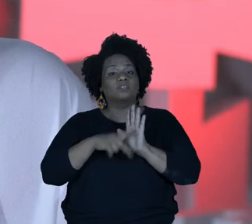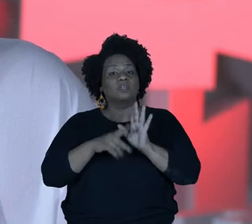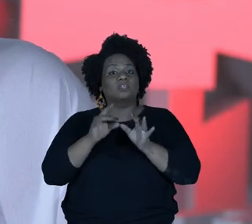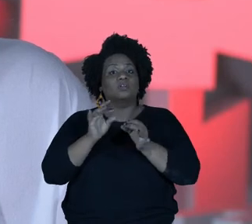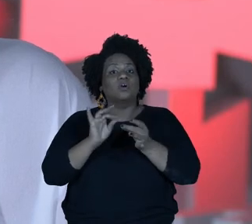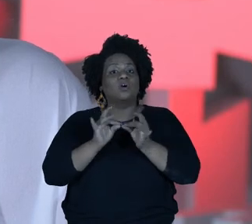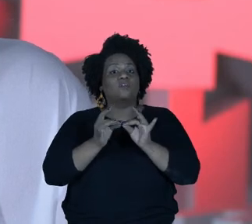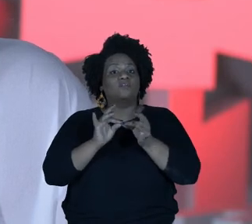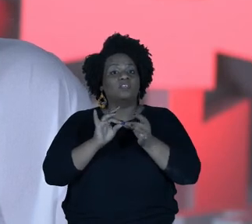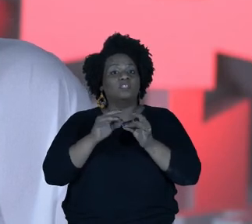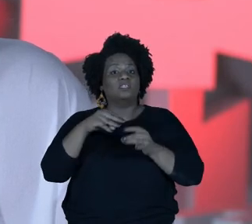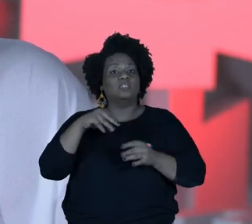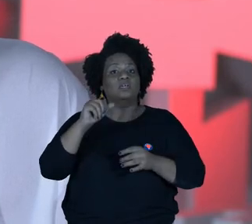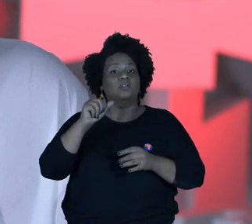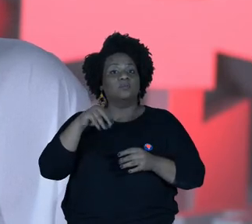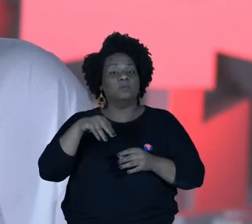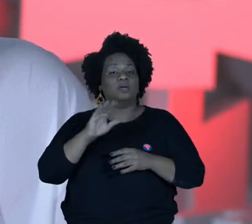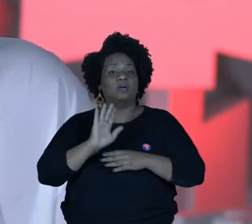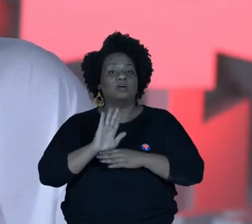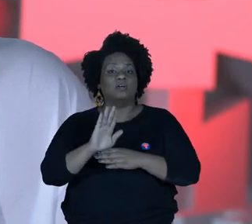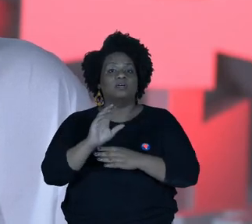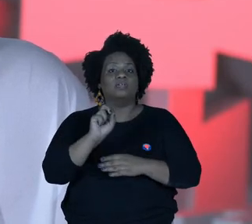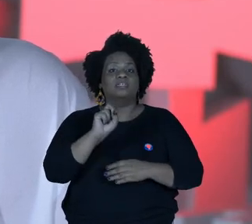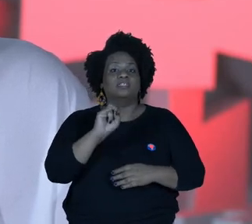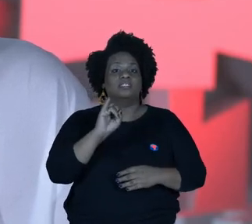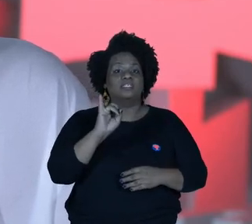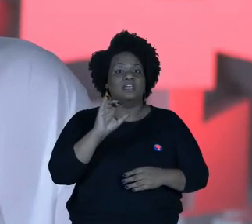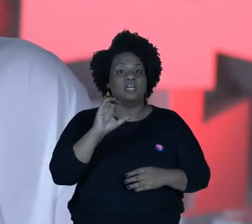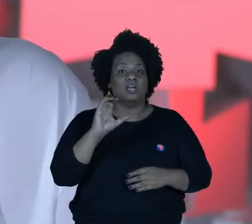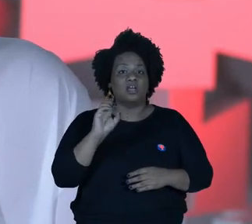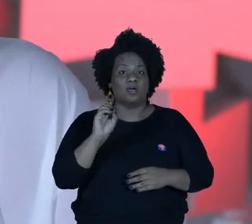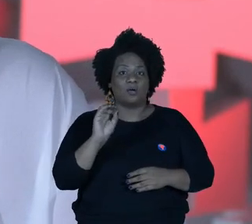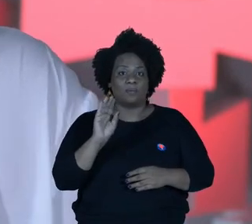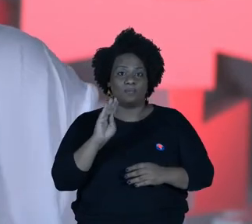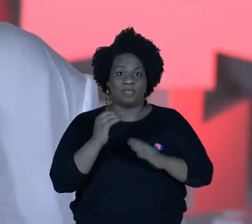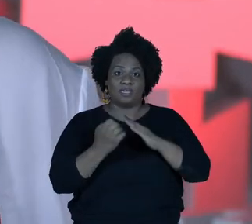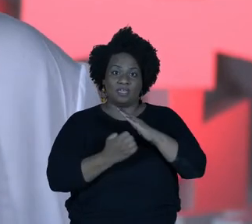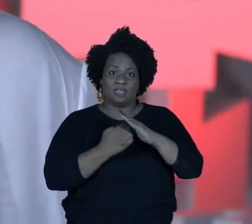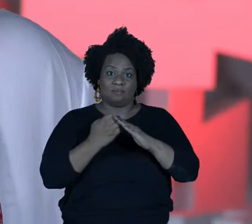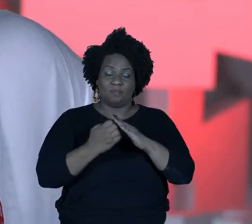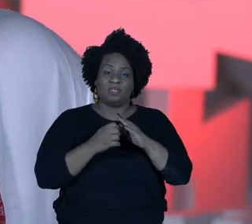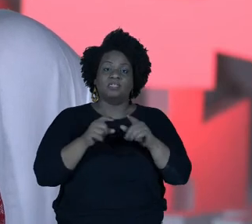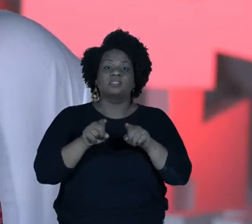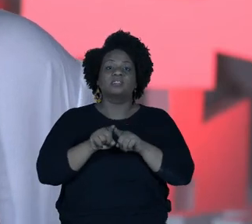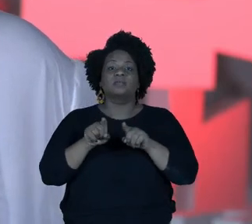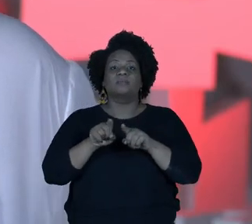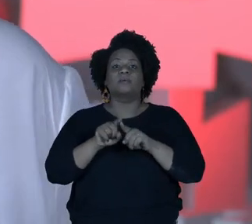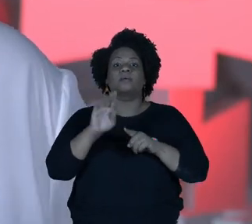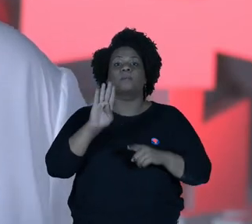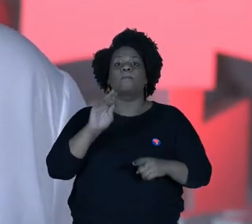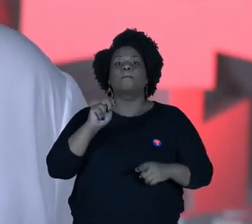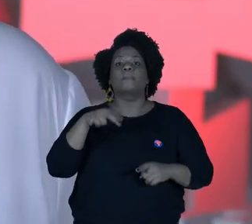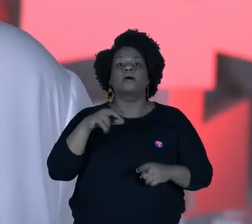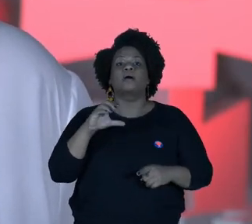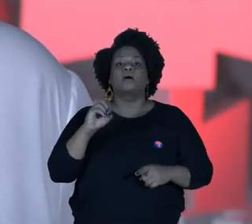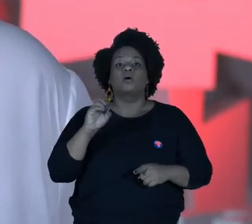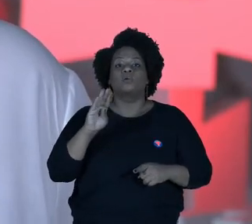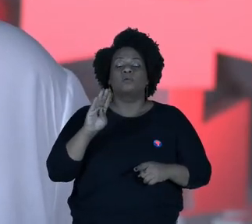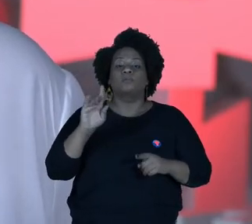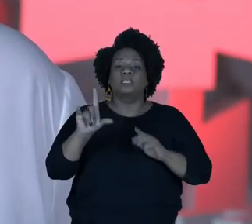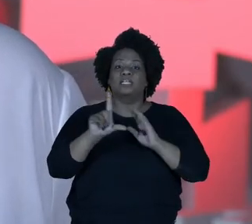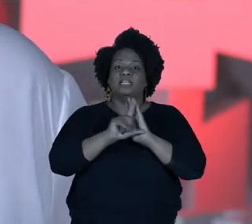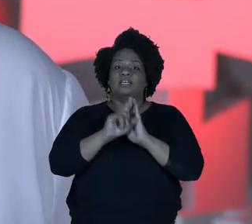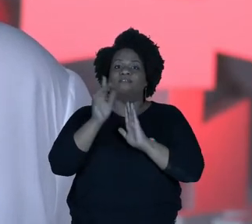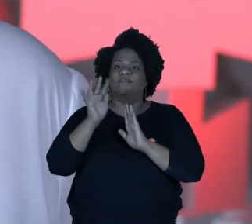tem o patrocínio da Sicoob, seguradora, e do Bancob, através da Lei Federal